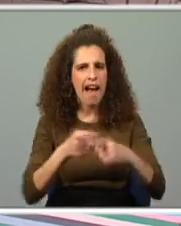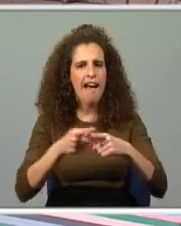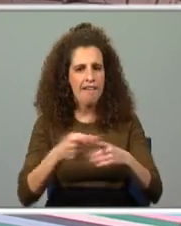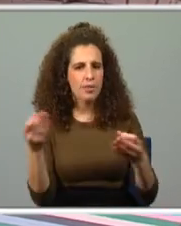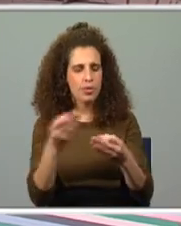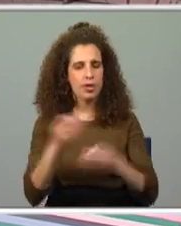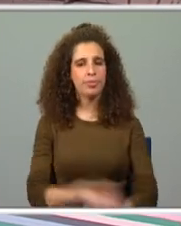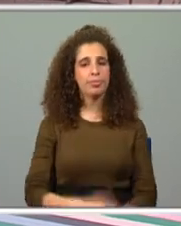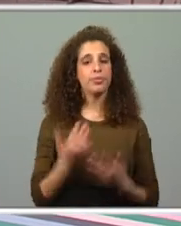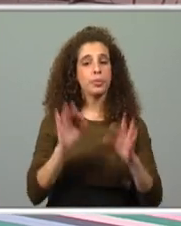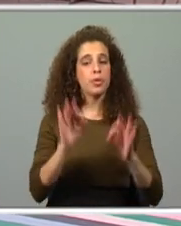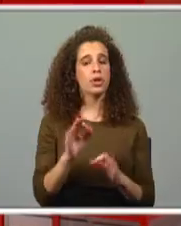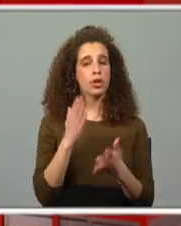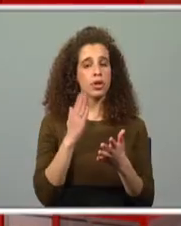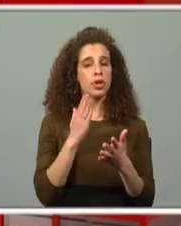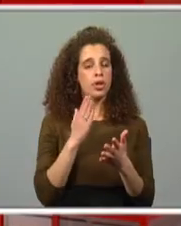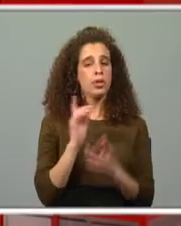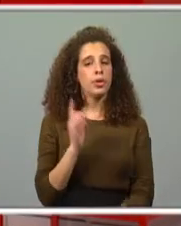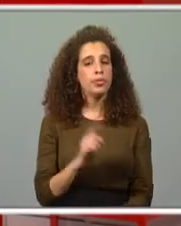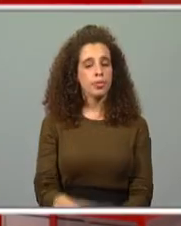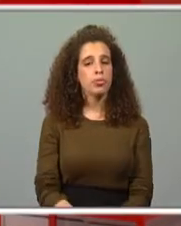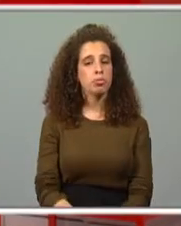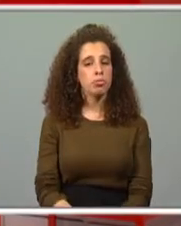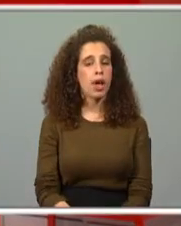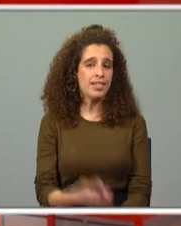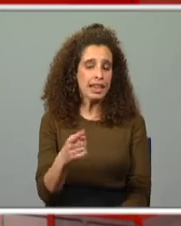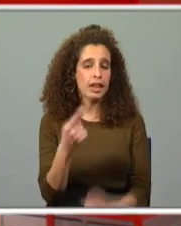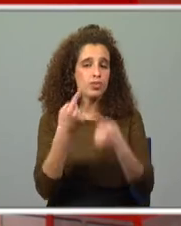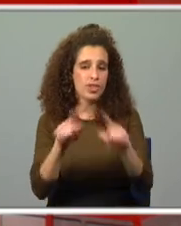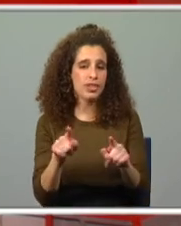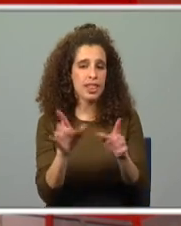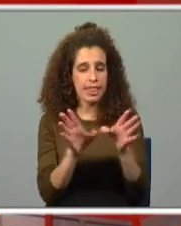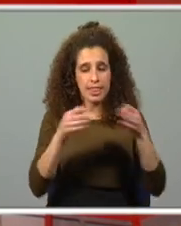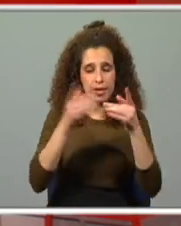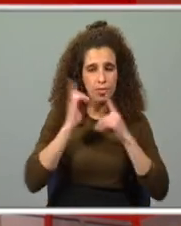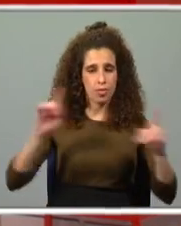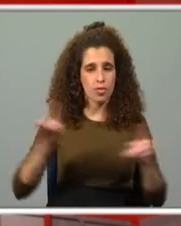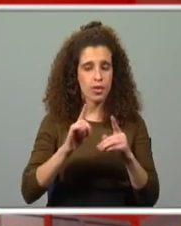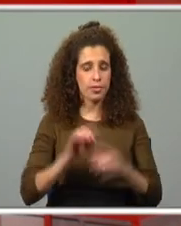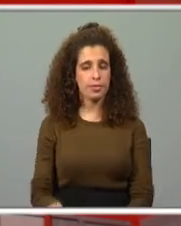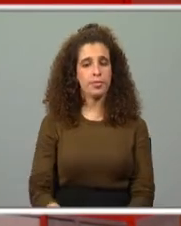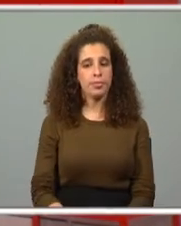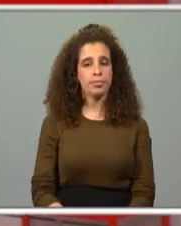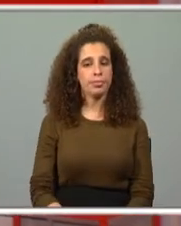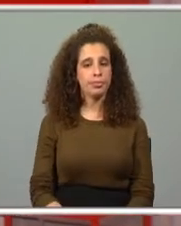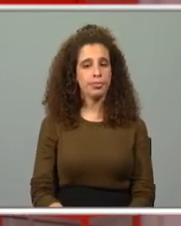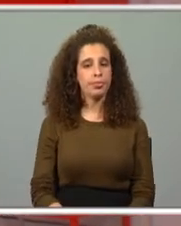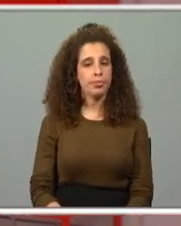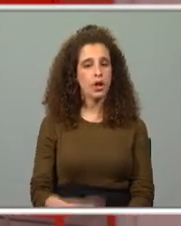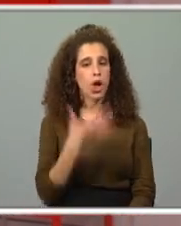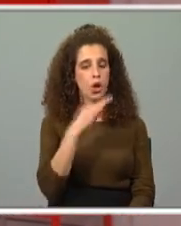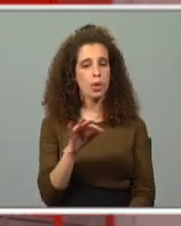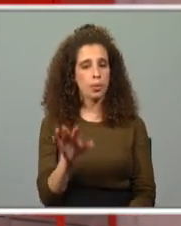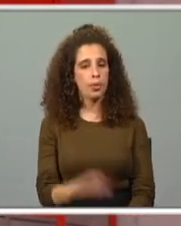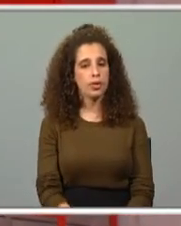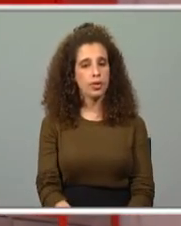a dançar. Mas pronto, só para... O repertório é um bocadinho diferente das bandas em relação às orquestras. E, normalmente, nas bandas